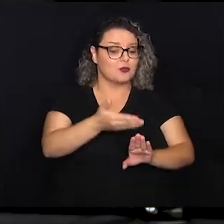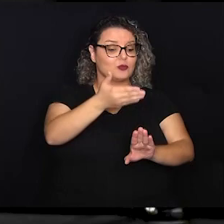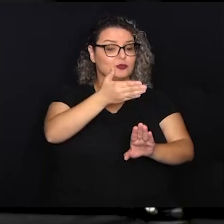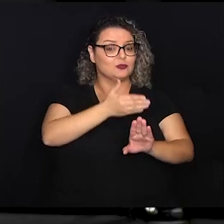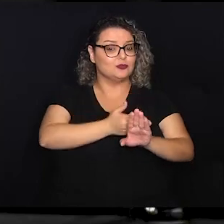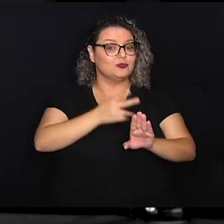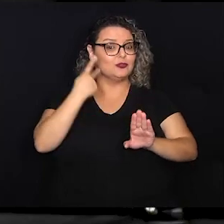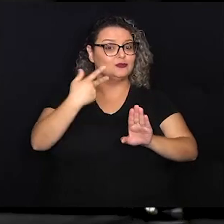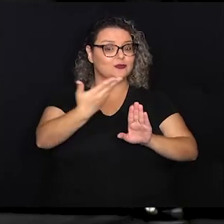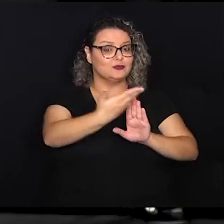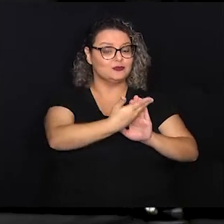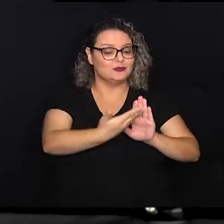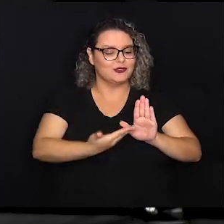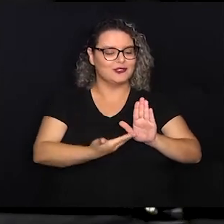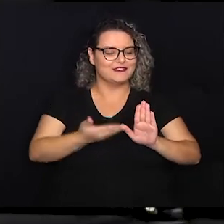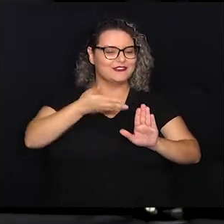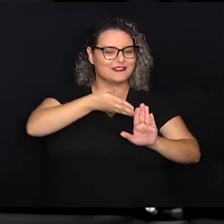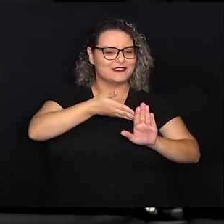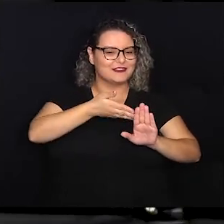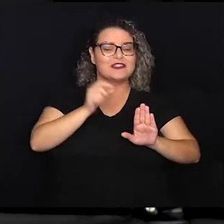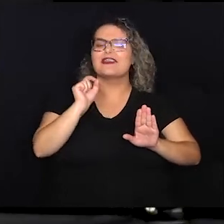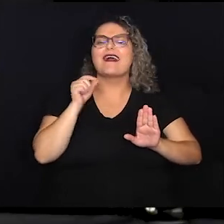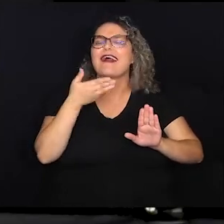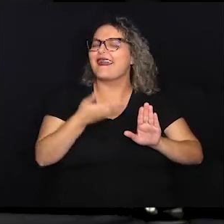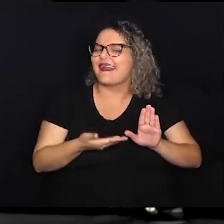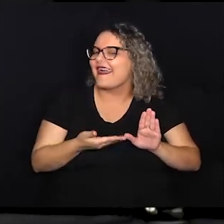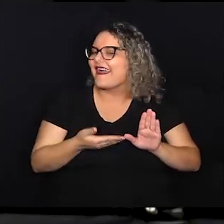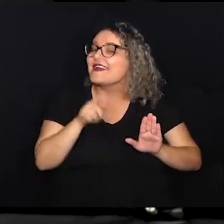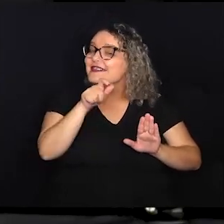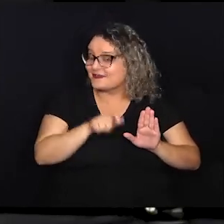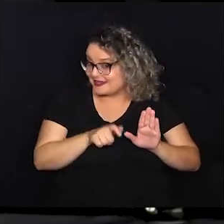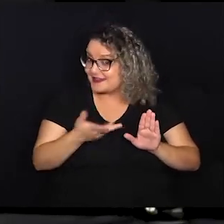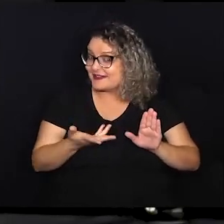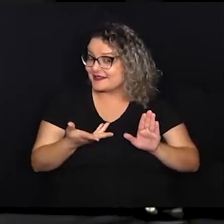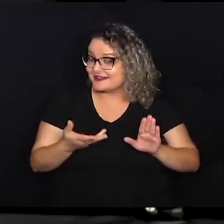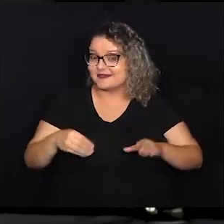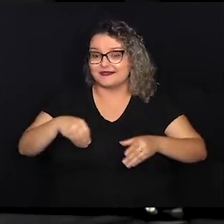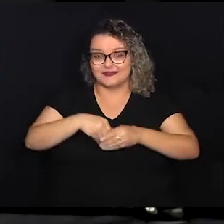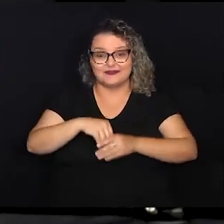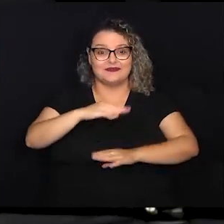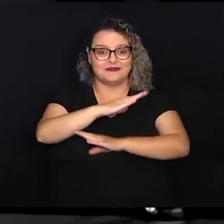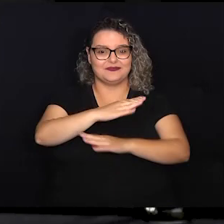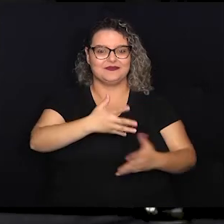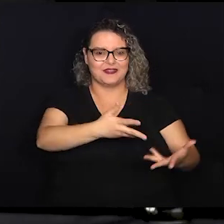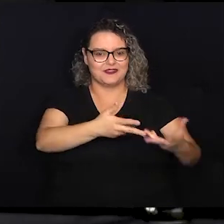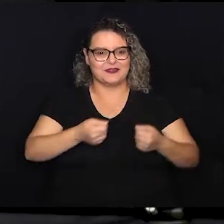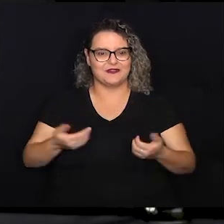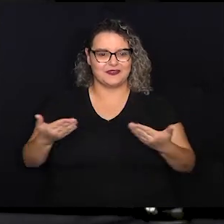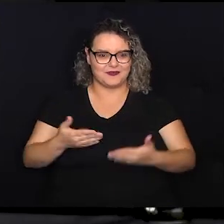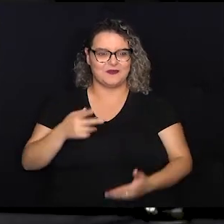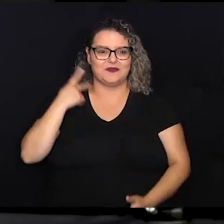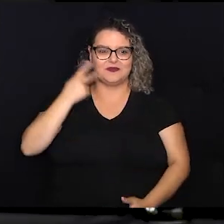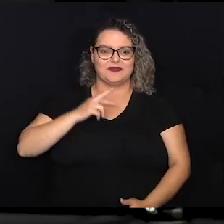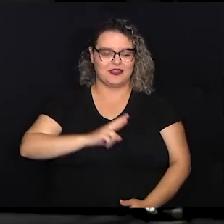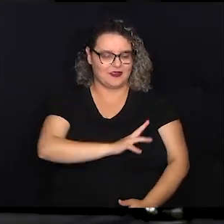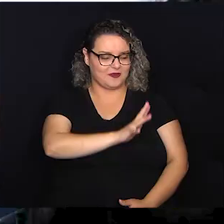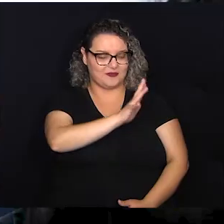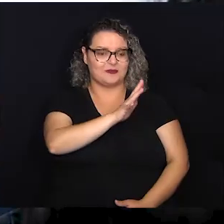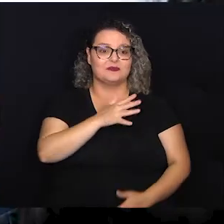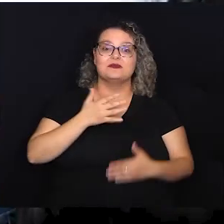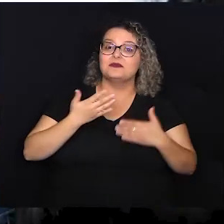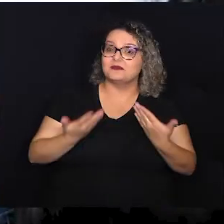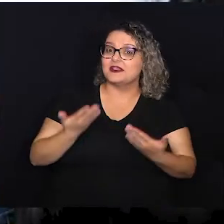essa pessoa por trás do político que atua aqui no Legislativo Campineiro. E o nosso convidado de hoje é o